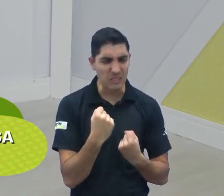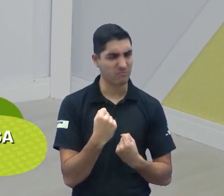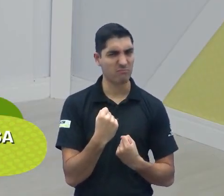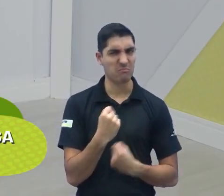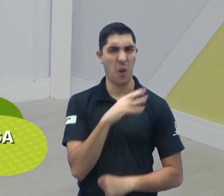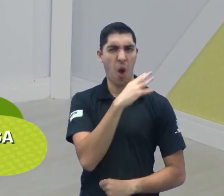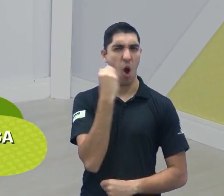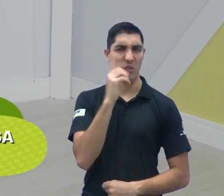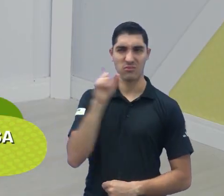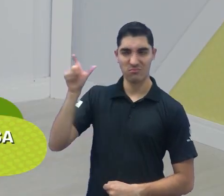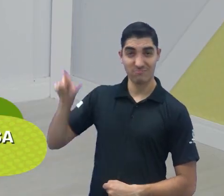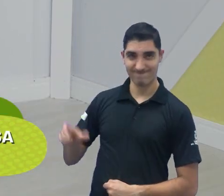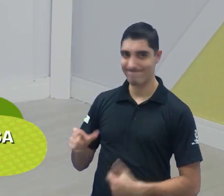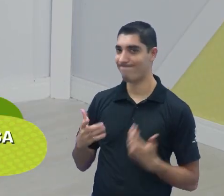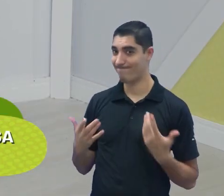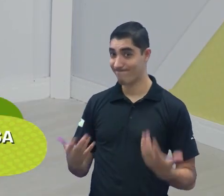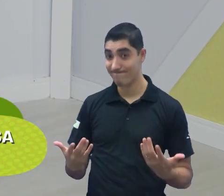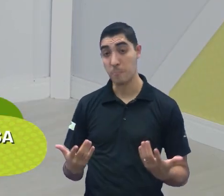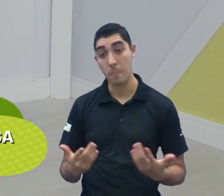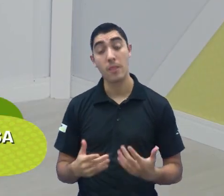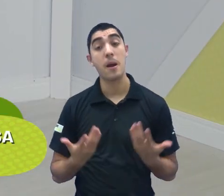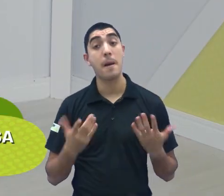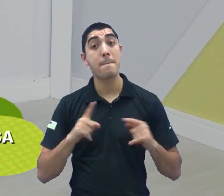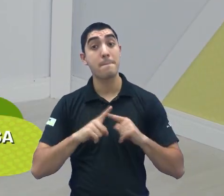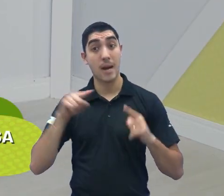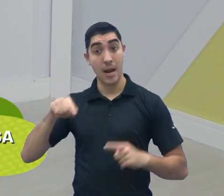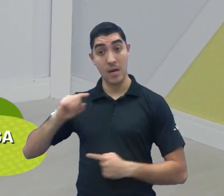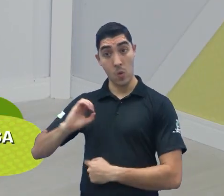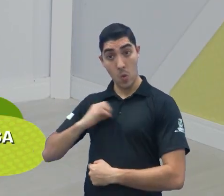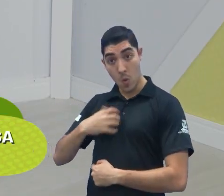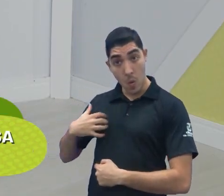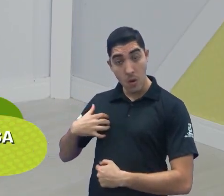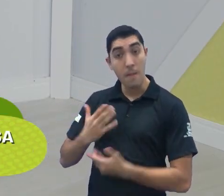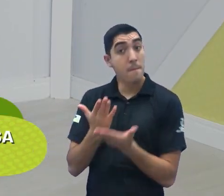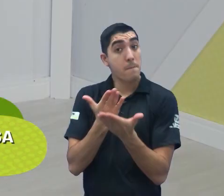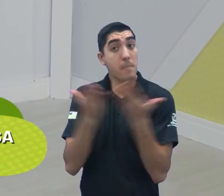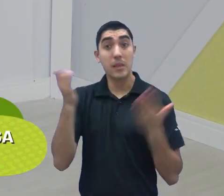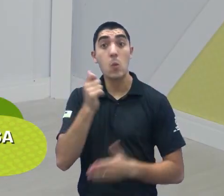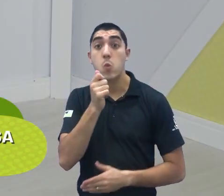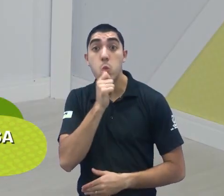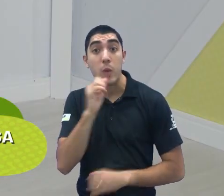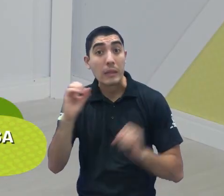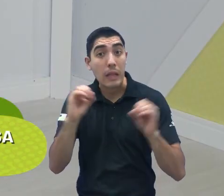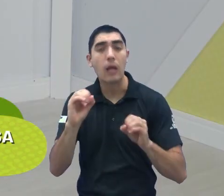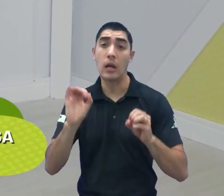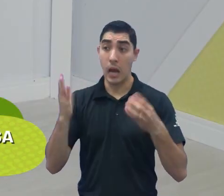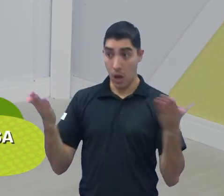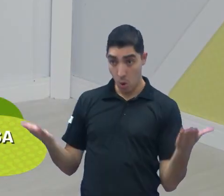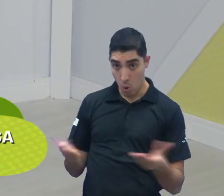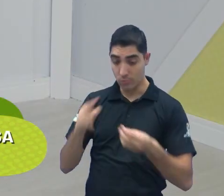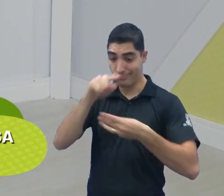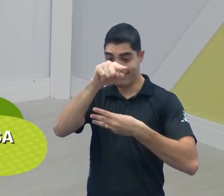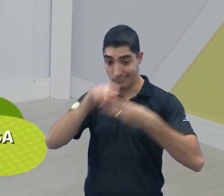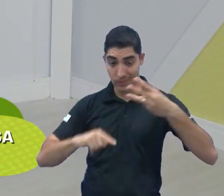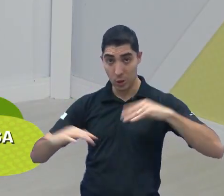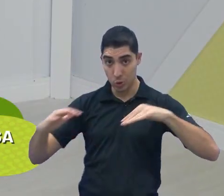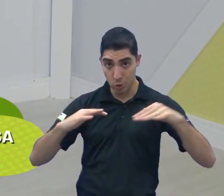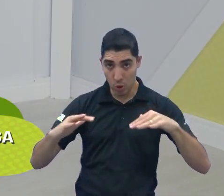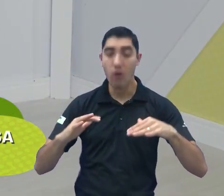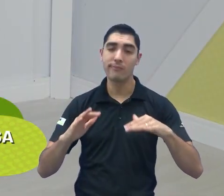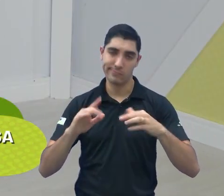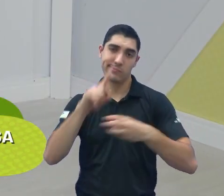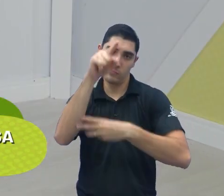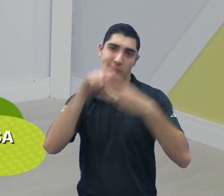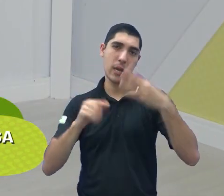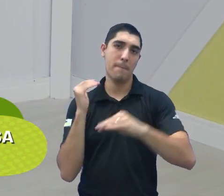torcedores do São José. O Osasco Esporte ainda não perdeu na competição, mas também não ganhou. Até agora são 3 jogos e 3 empates na competição. O São